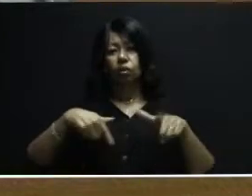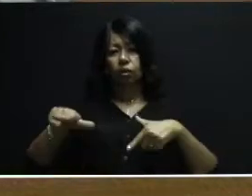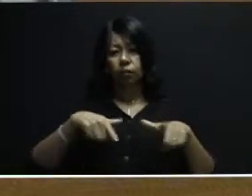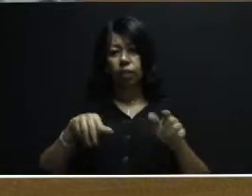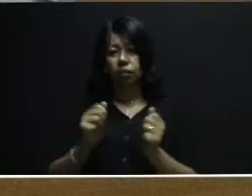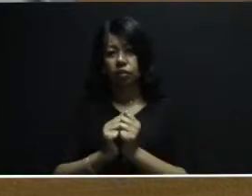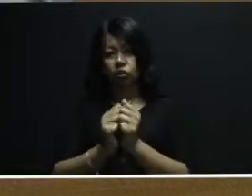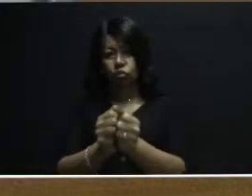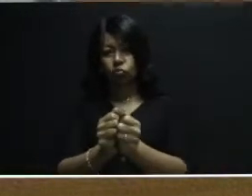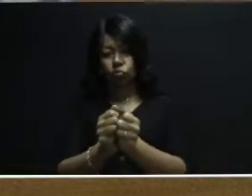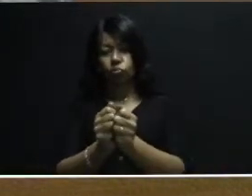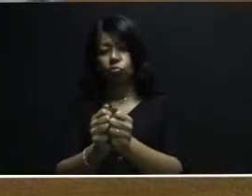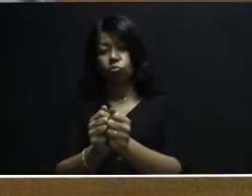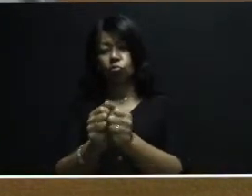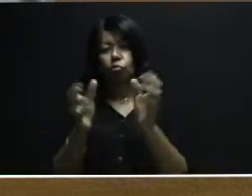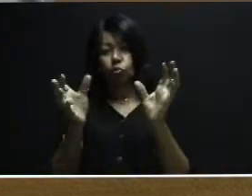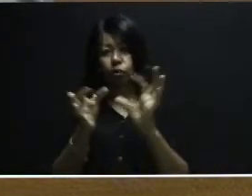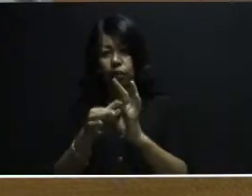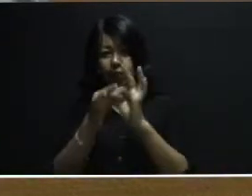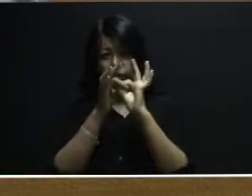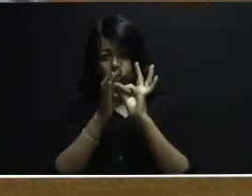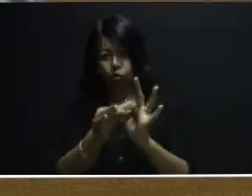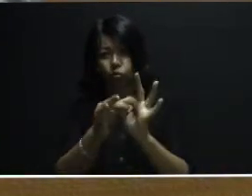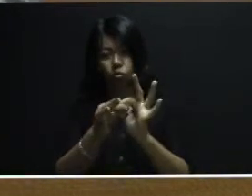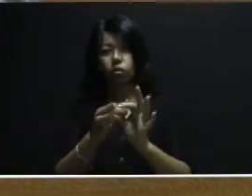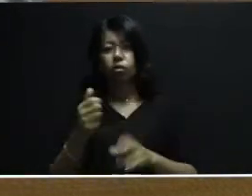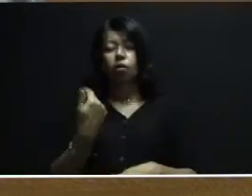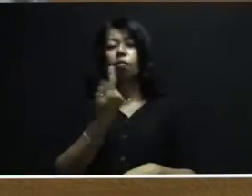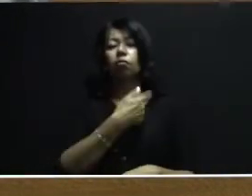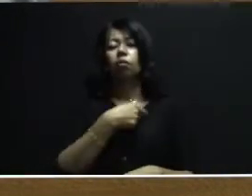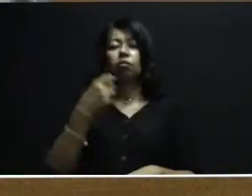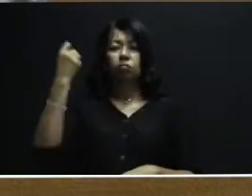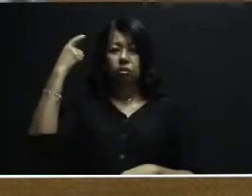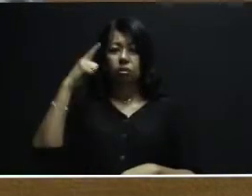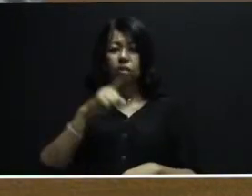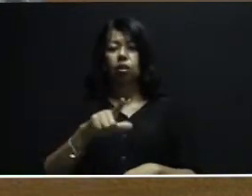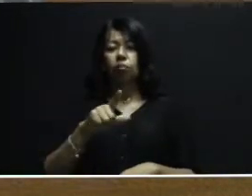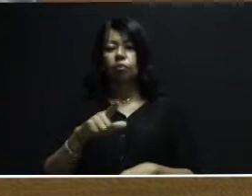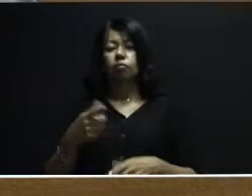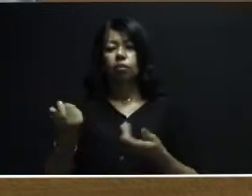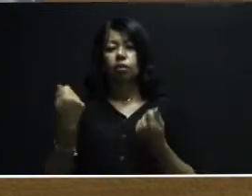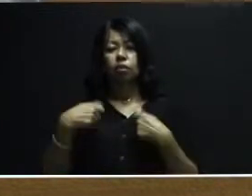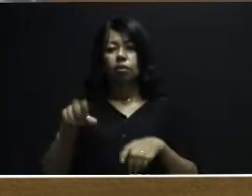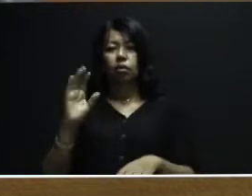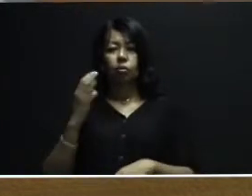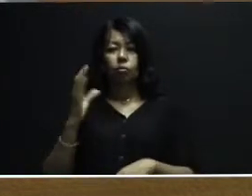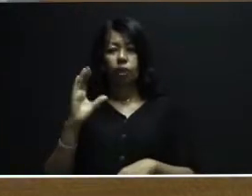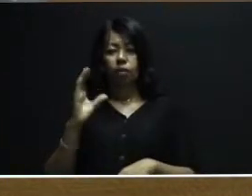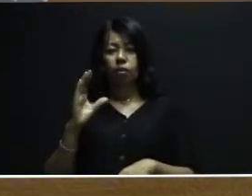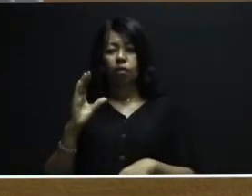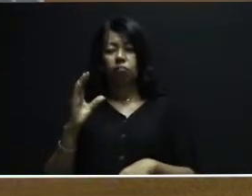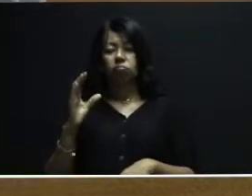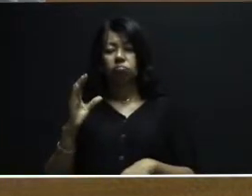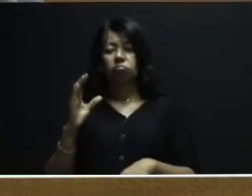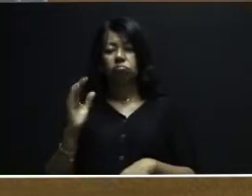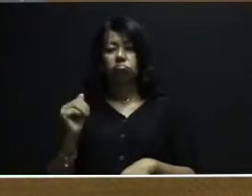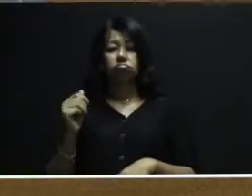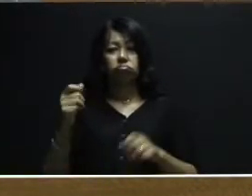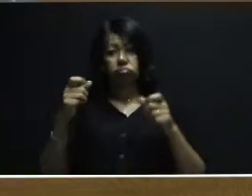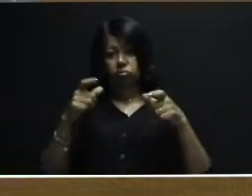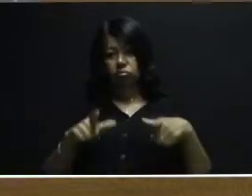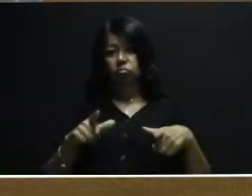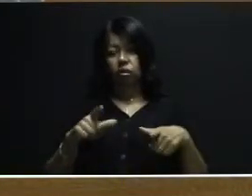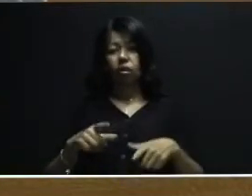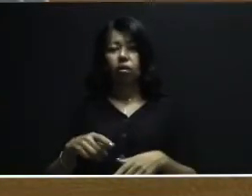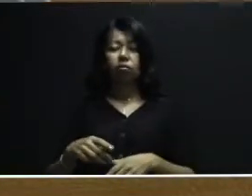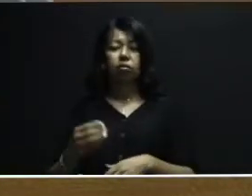juntos, de mãos dadas, nós conseguiríamos trazer Cubatão para onde ele nunca devia ter